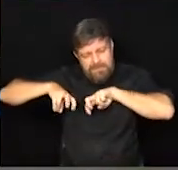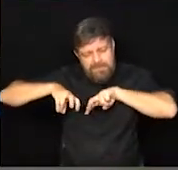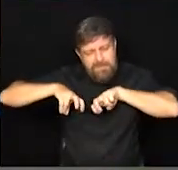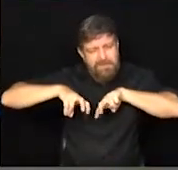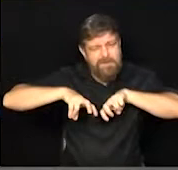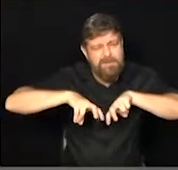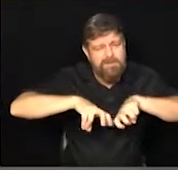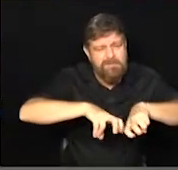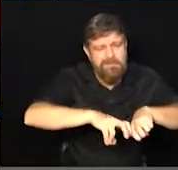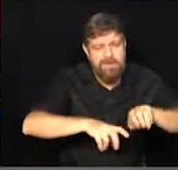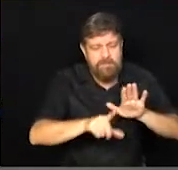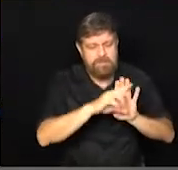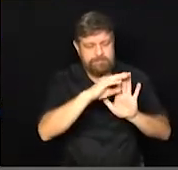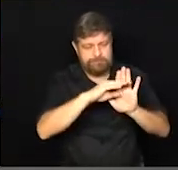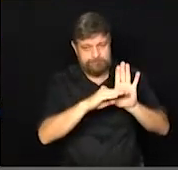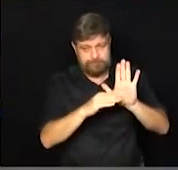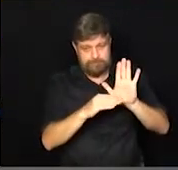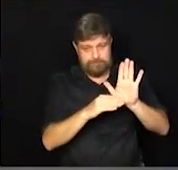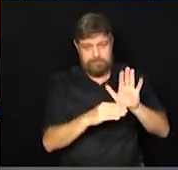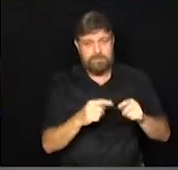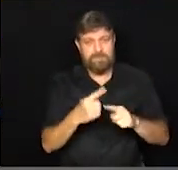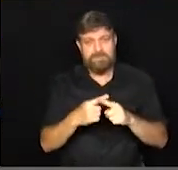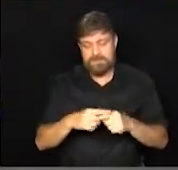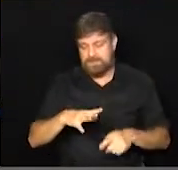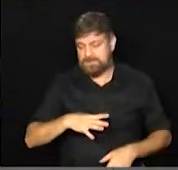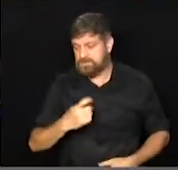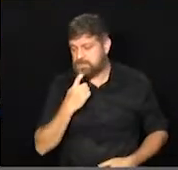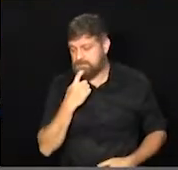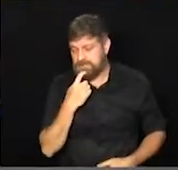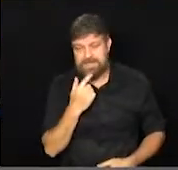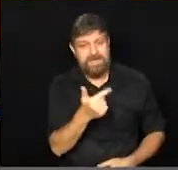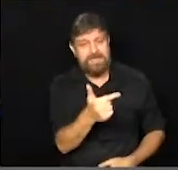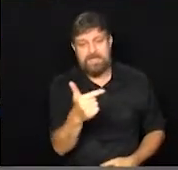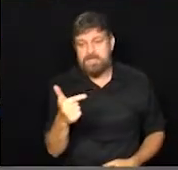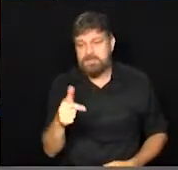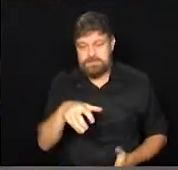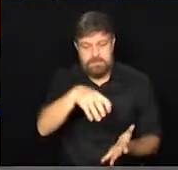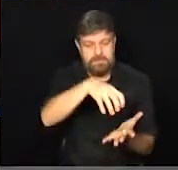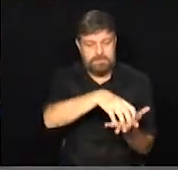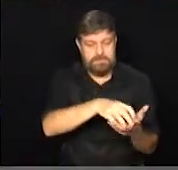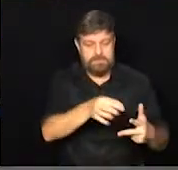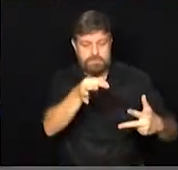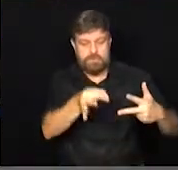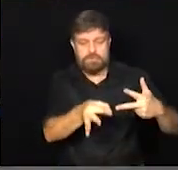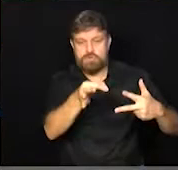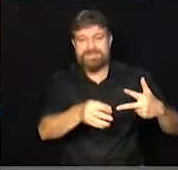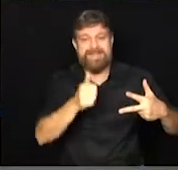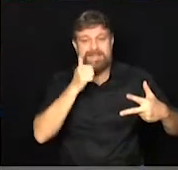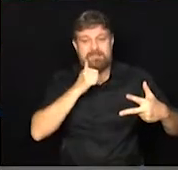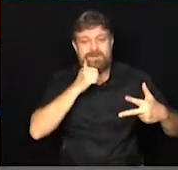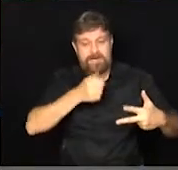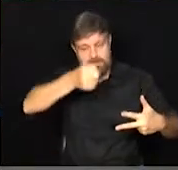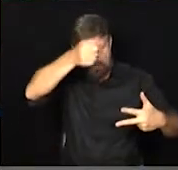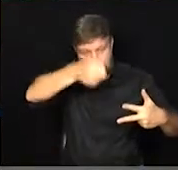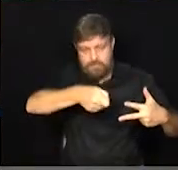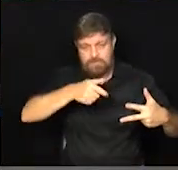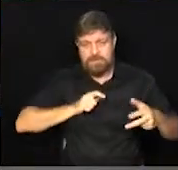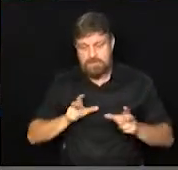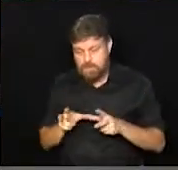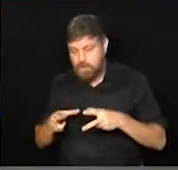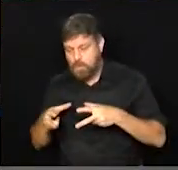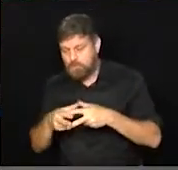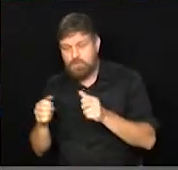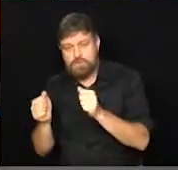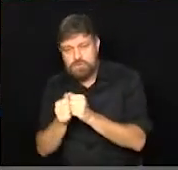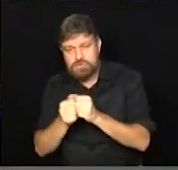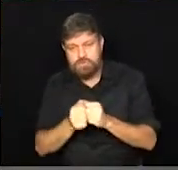na legislatura passada, porque Campinas não tinha um juizado especializado, e por meio do trabalho da comissão, junto ao Tribunal de